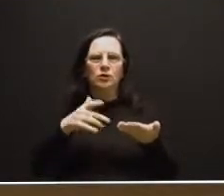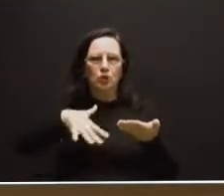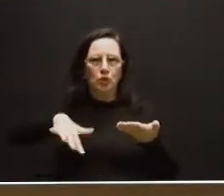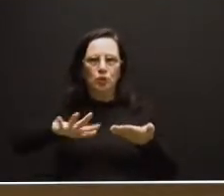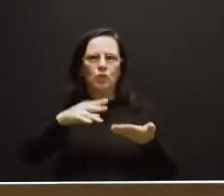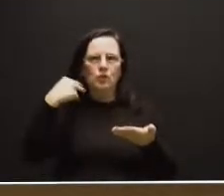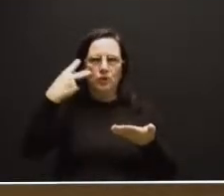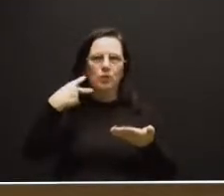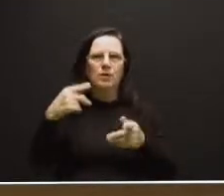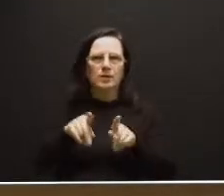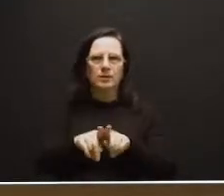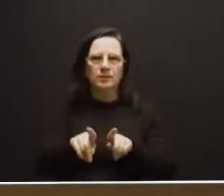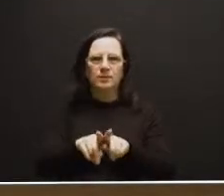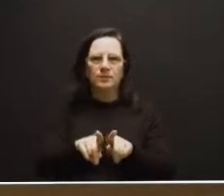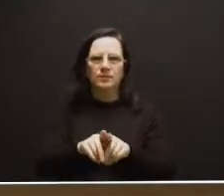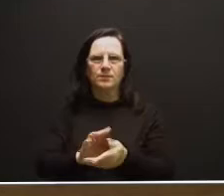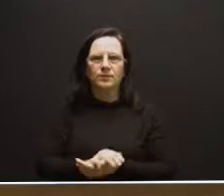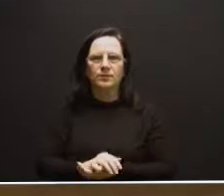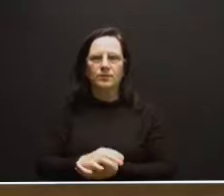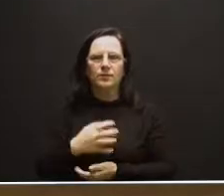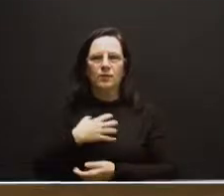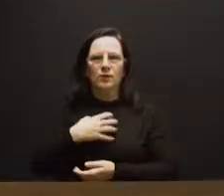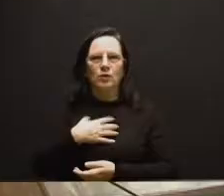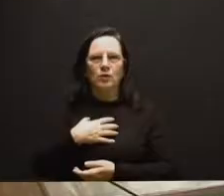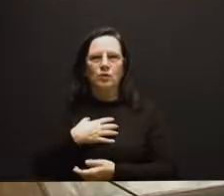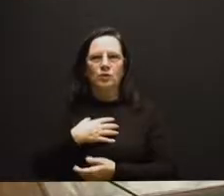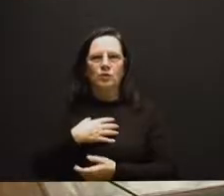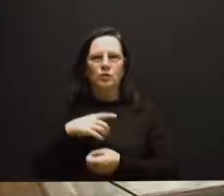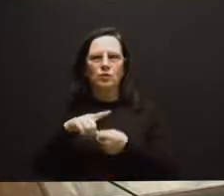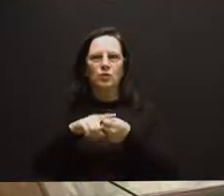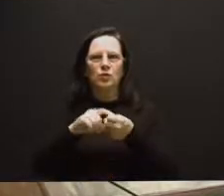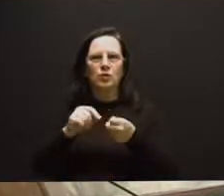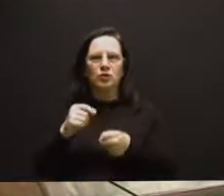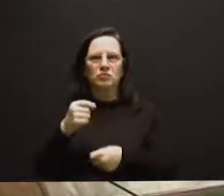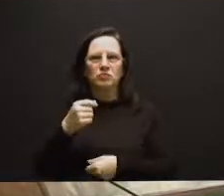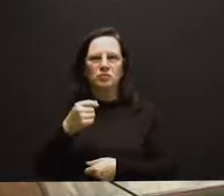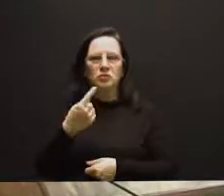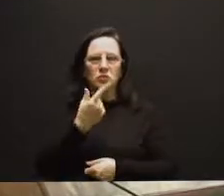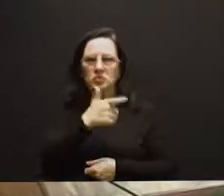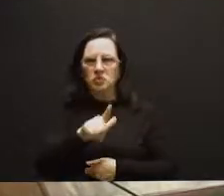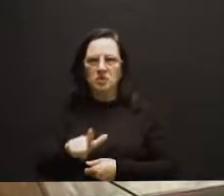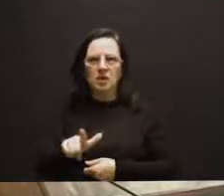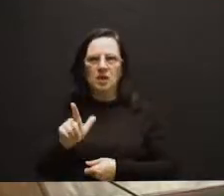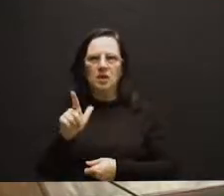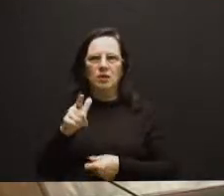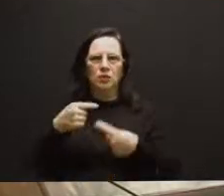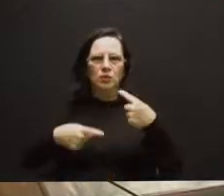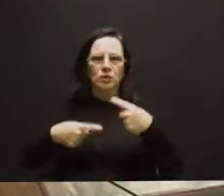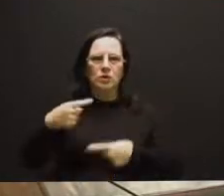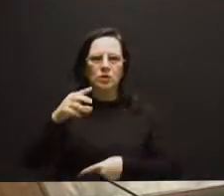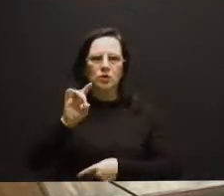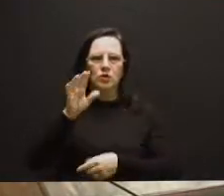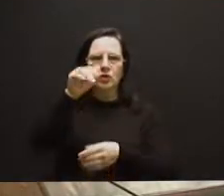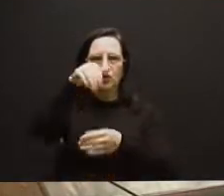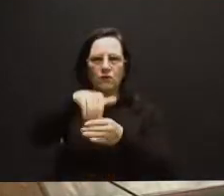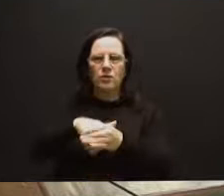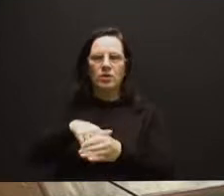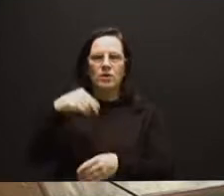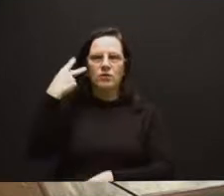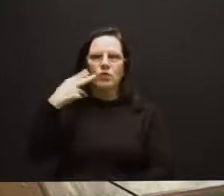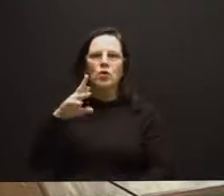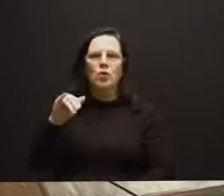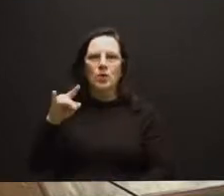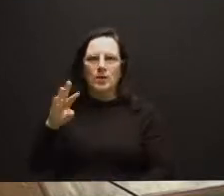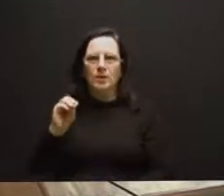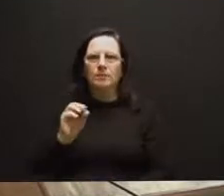vereadores dessa casa conforme disposto no 141 regimento interno não cabe discussão em votação a palavra do rodrigo